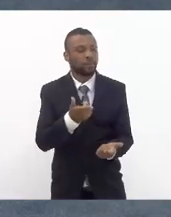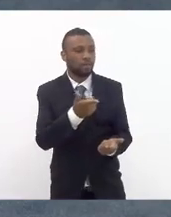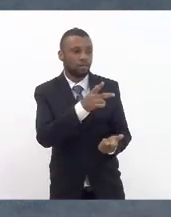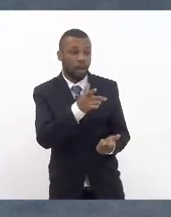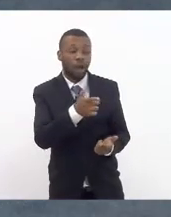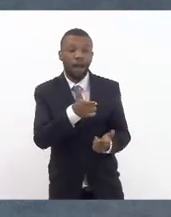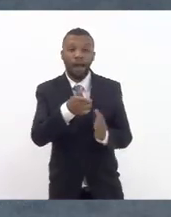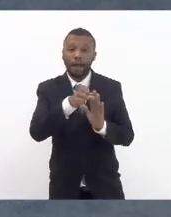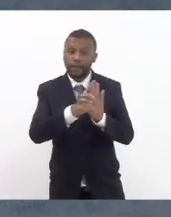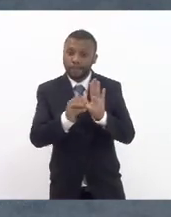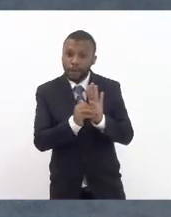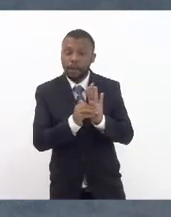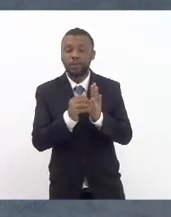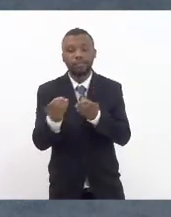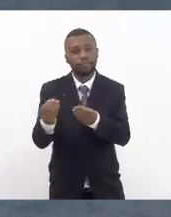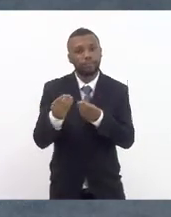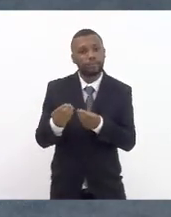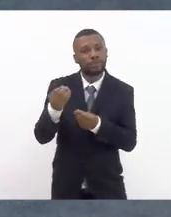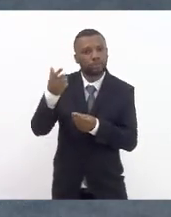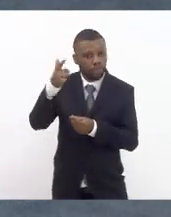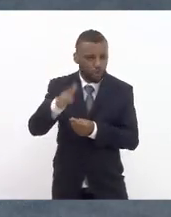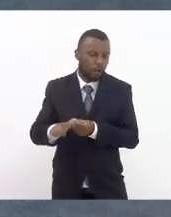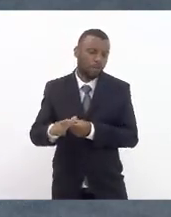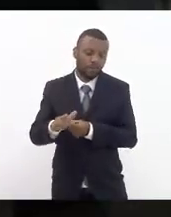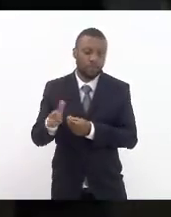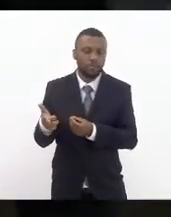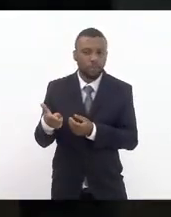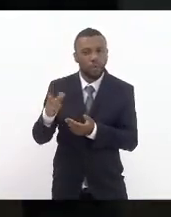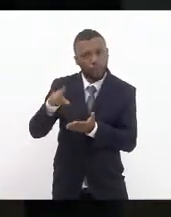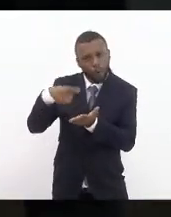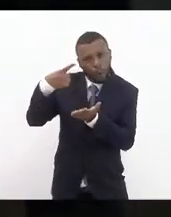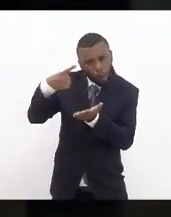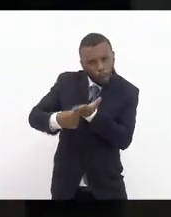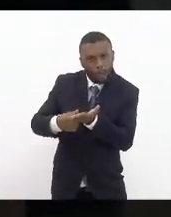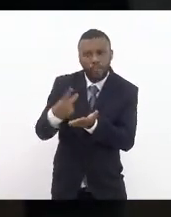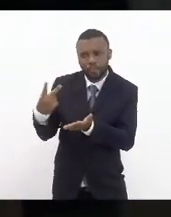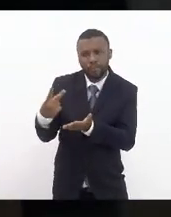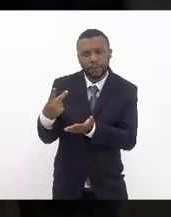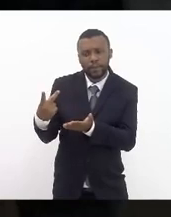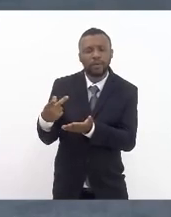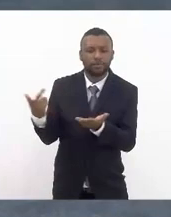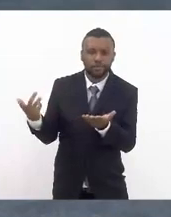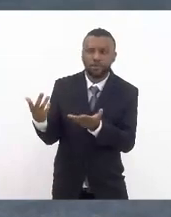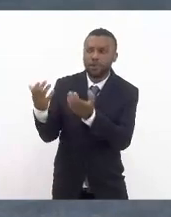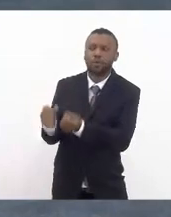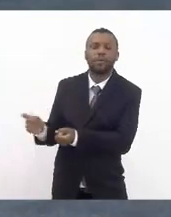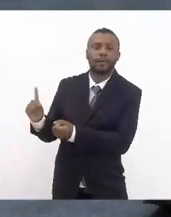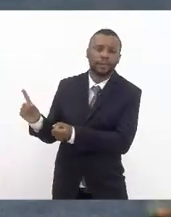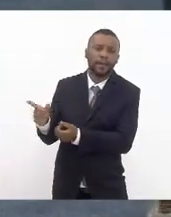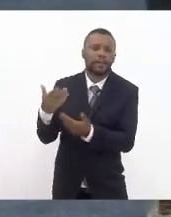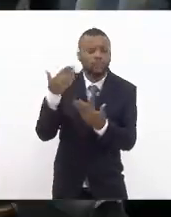CCJ, eu me comprometo com Vossa Excelência de negá-las. Obrigada. As marisqueiras agradecem.